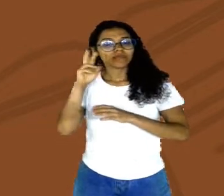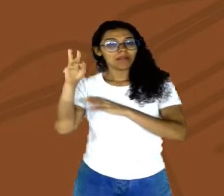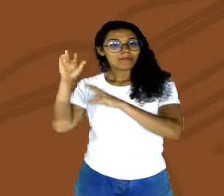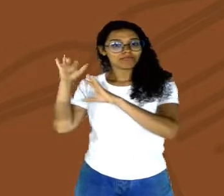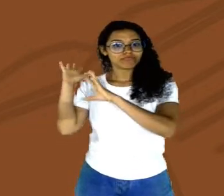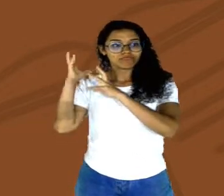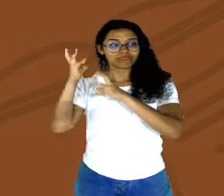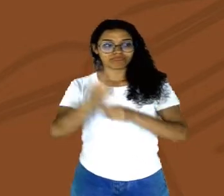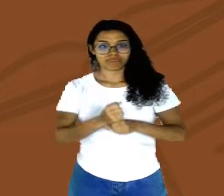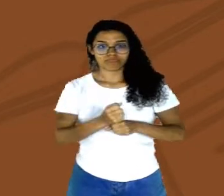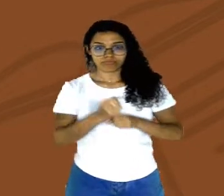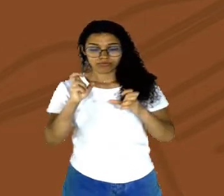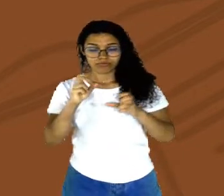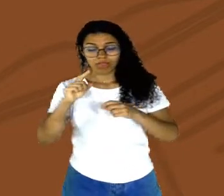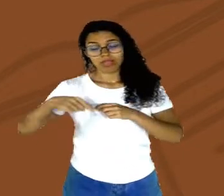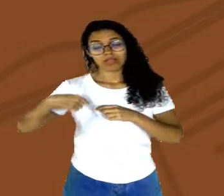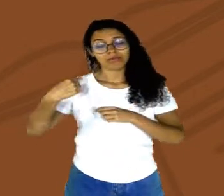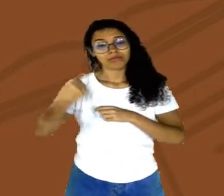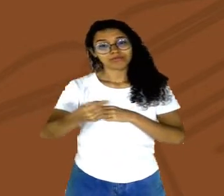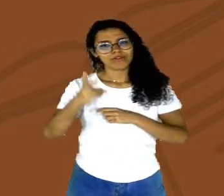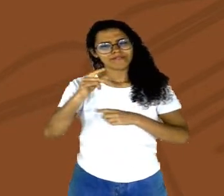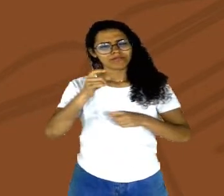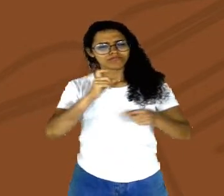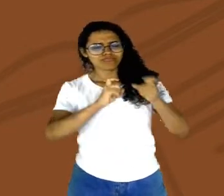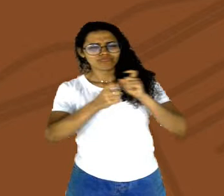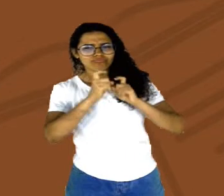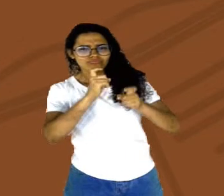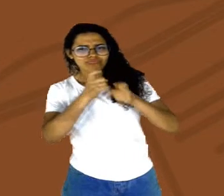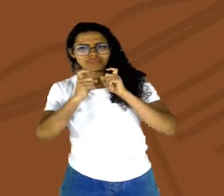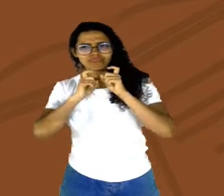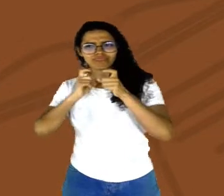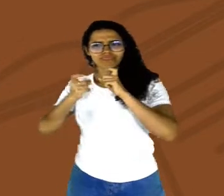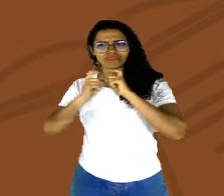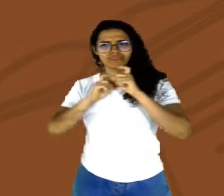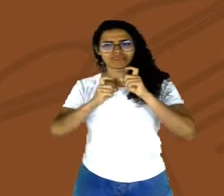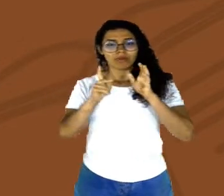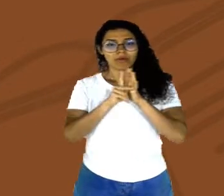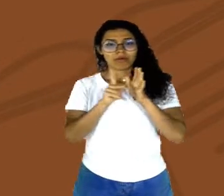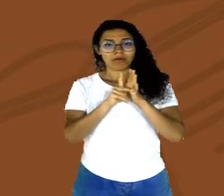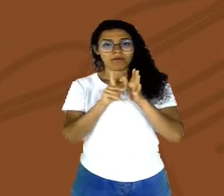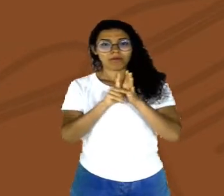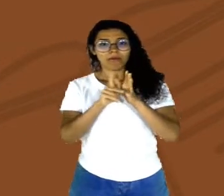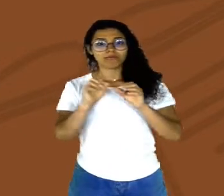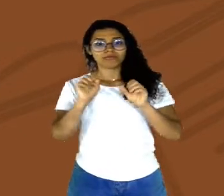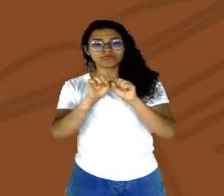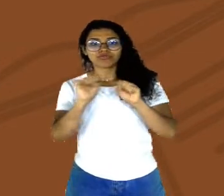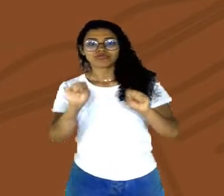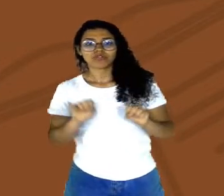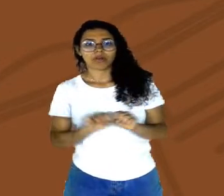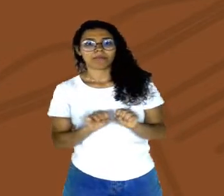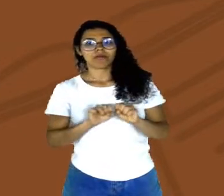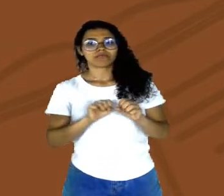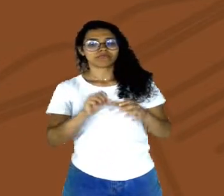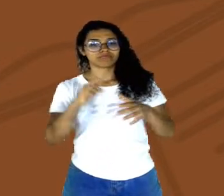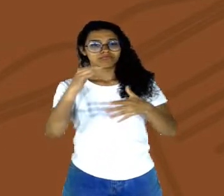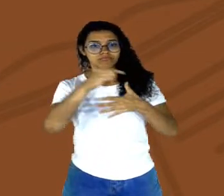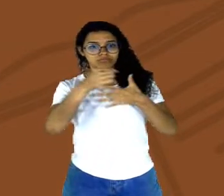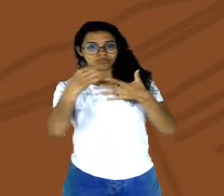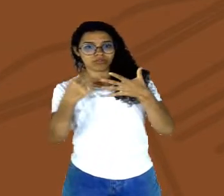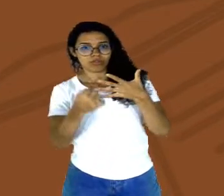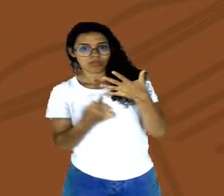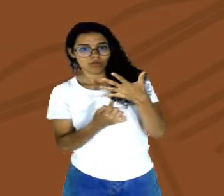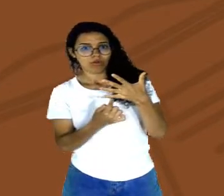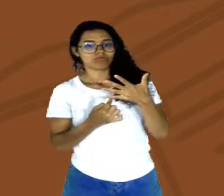Em seguida, iremos discutir um pouco sobre o sistema endócrino, conhecer aqui